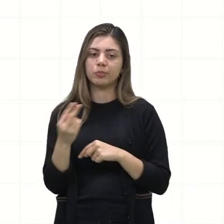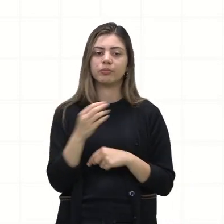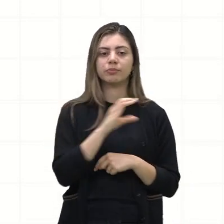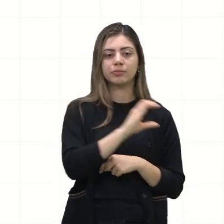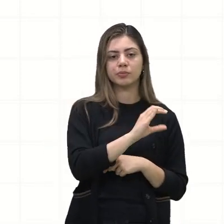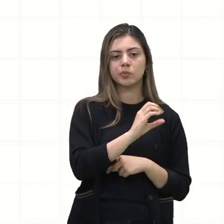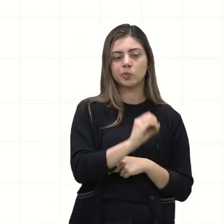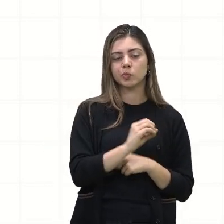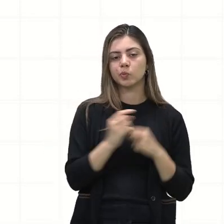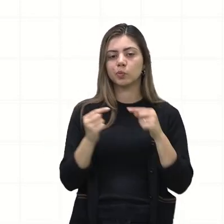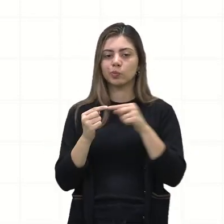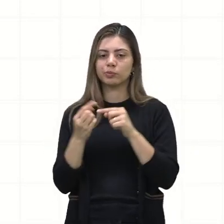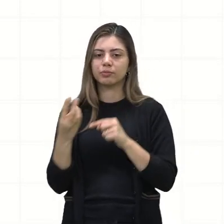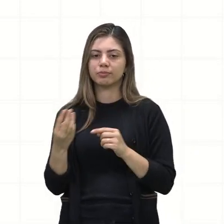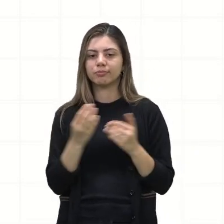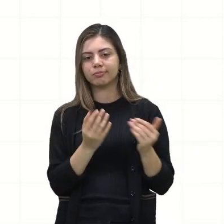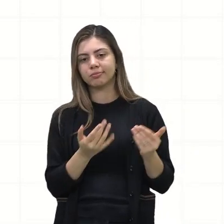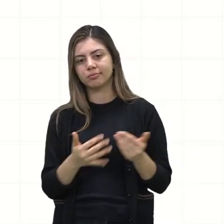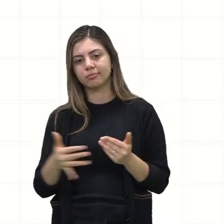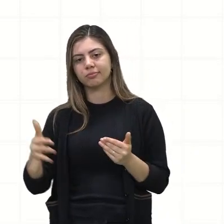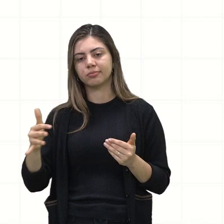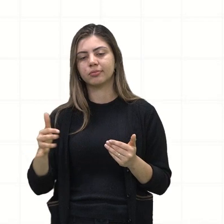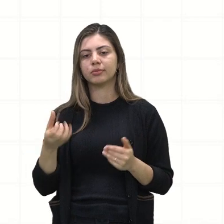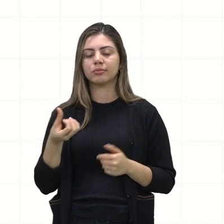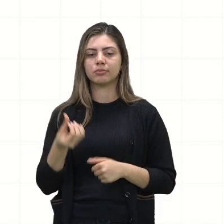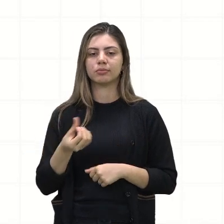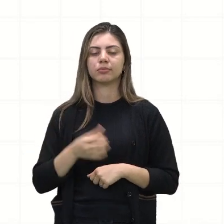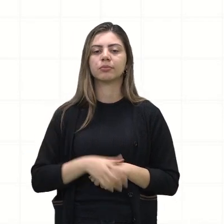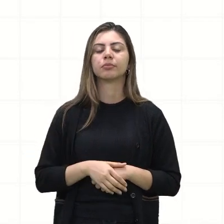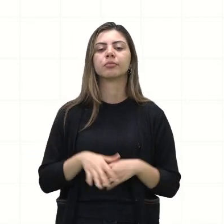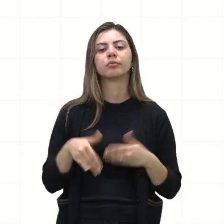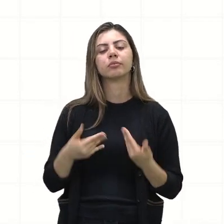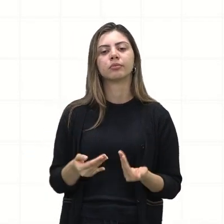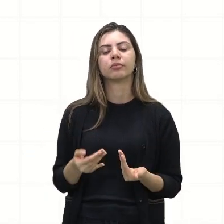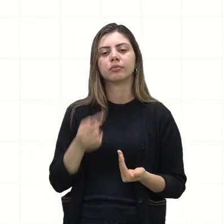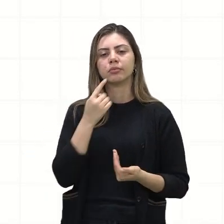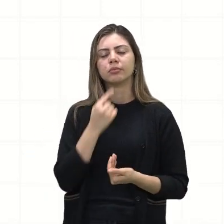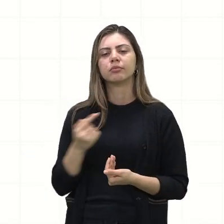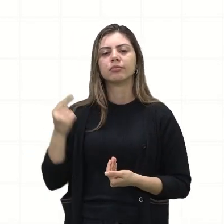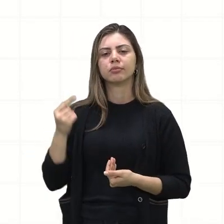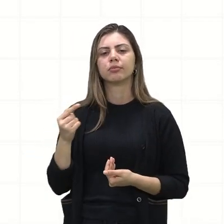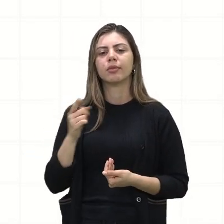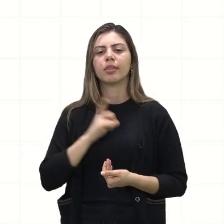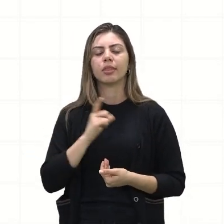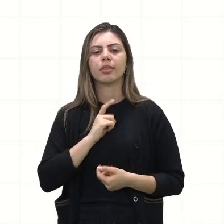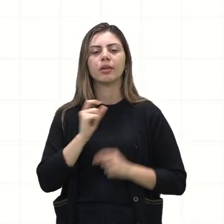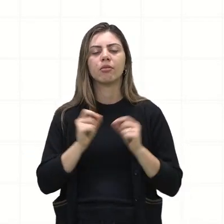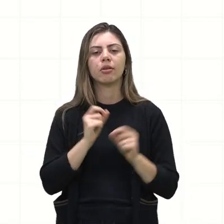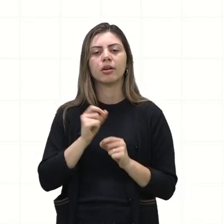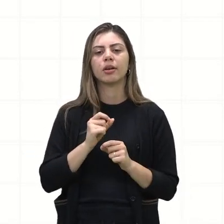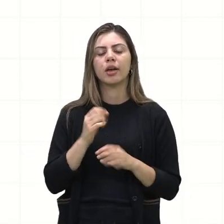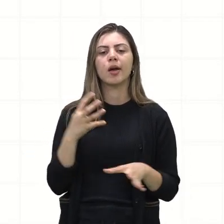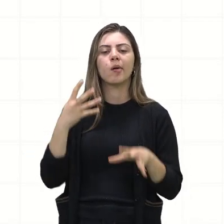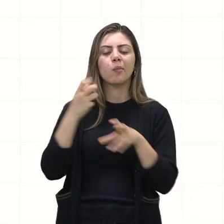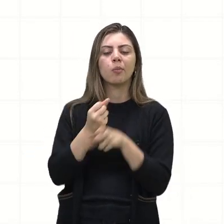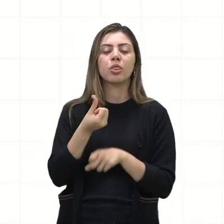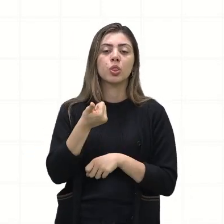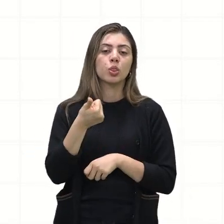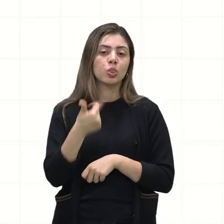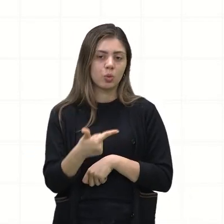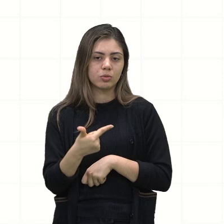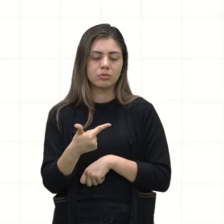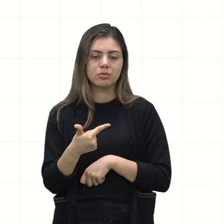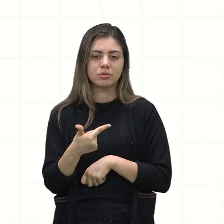2. Então aqui, como são 12 elementos, né, nesse